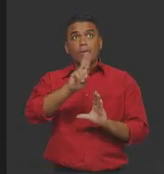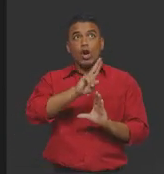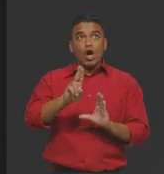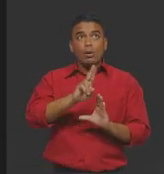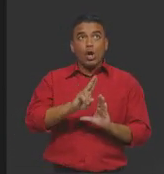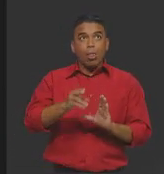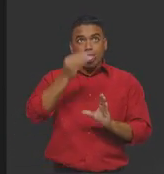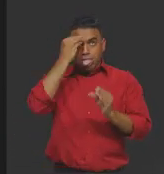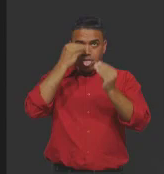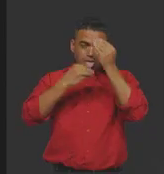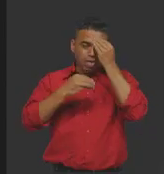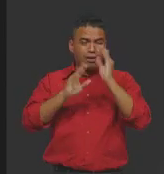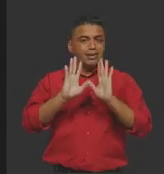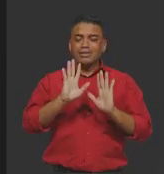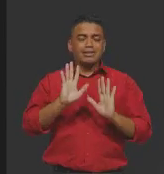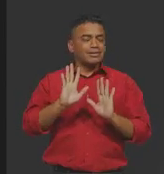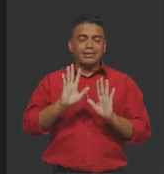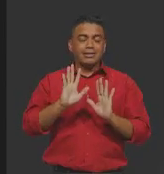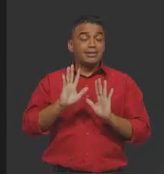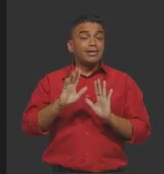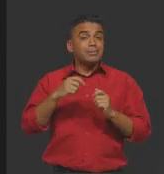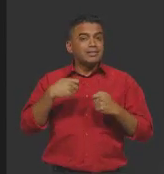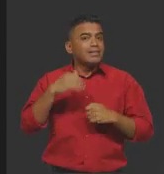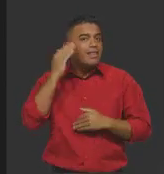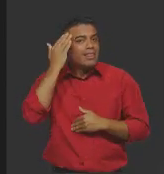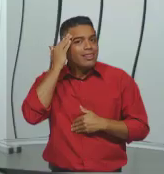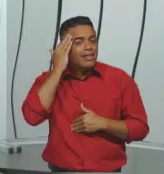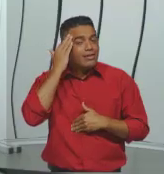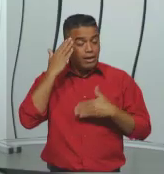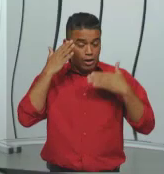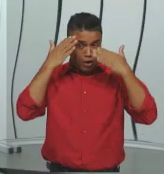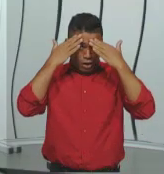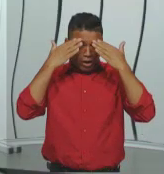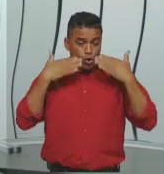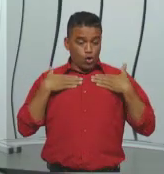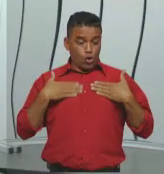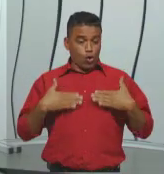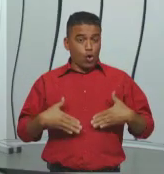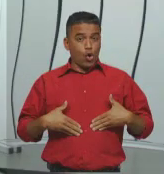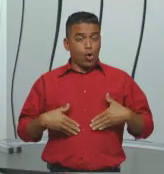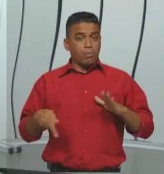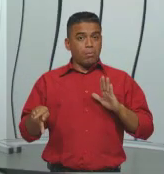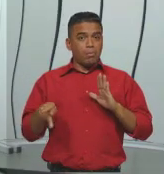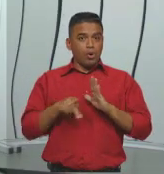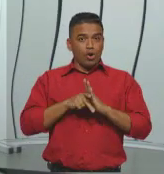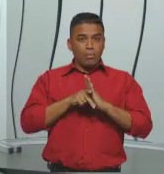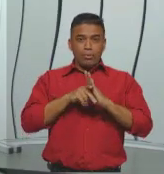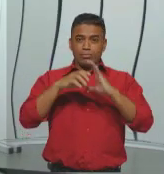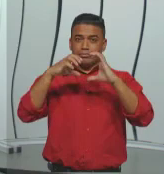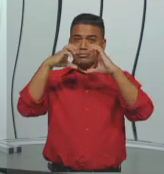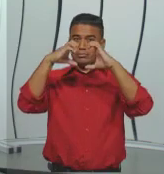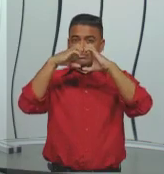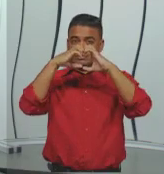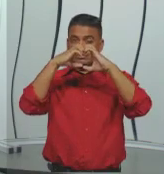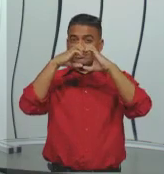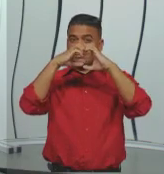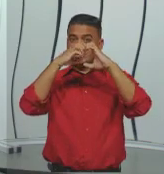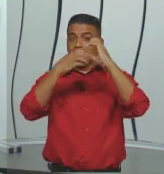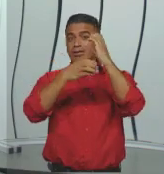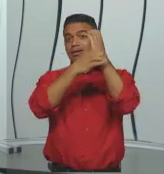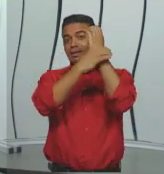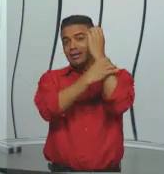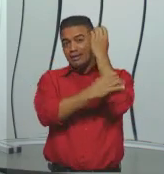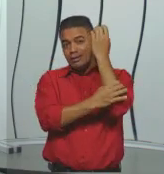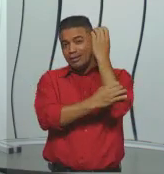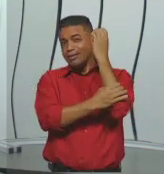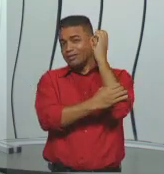entender que o nosso corpo não funciona apenas sendo comandado pelo sistema nervoso, mas o sistema